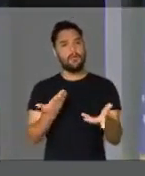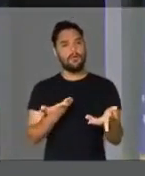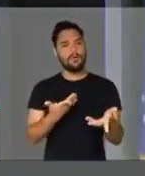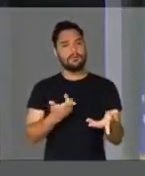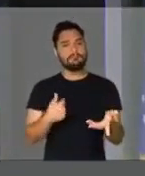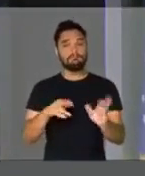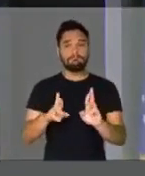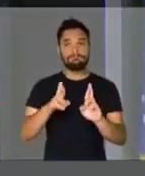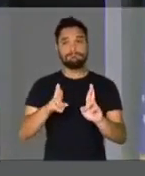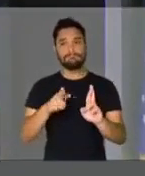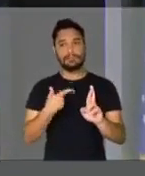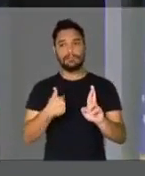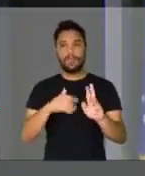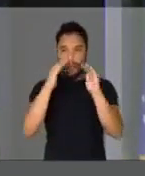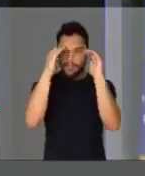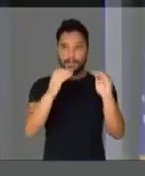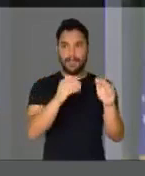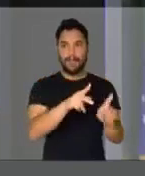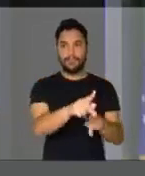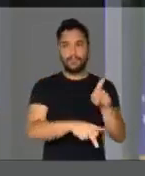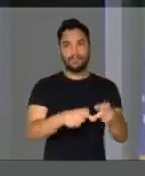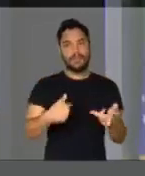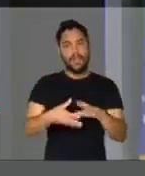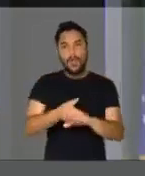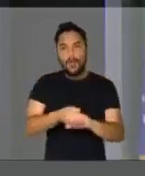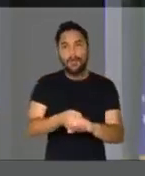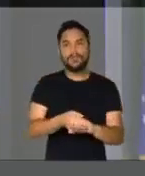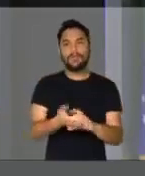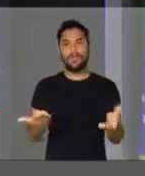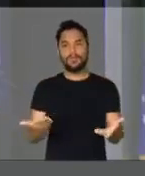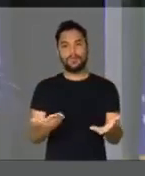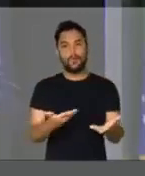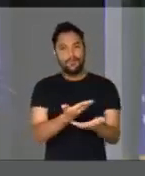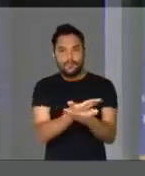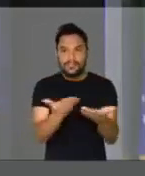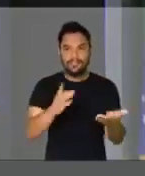brasileira. Cumprimento vossas excelências em nome do presidente.